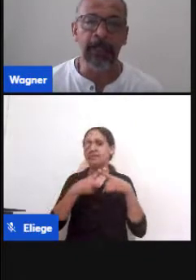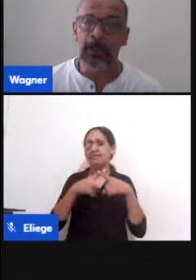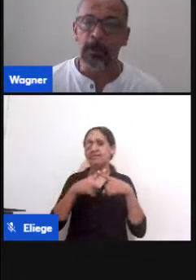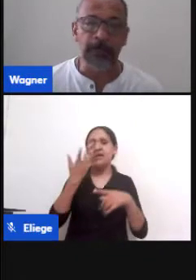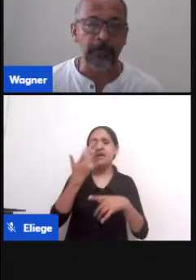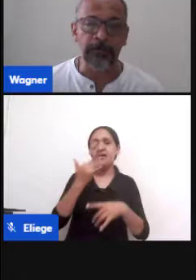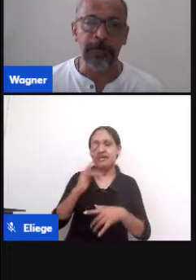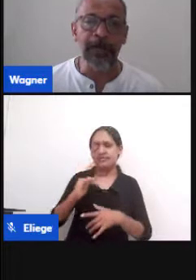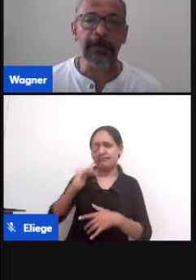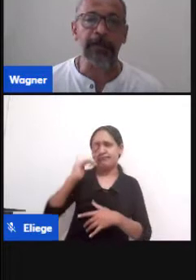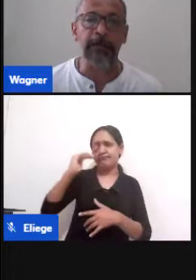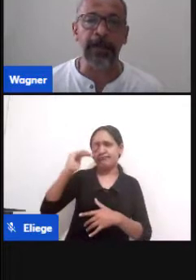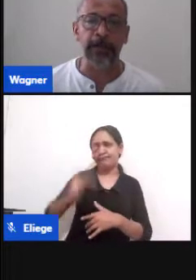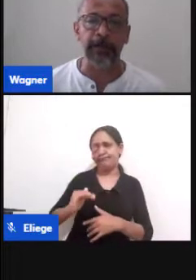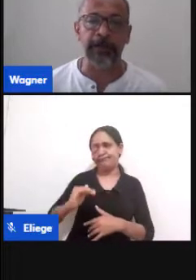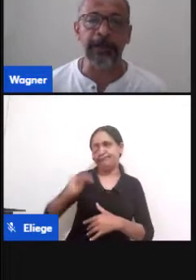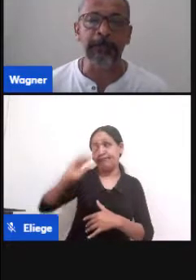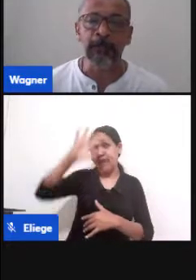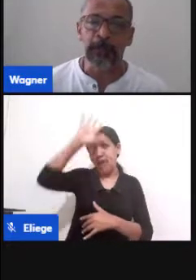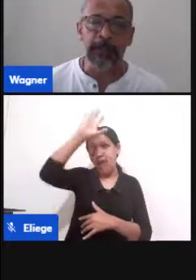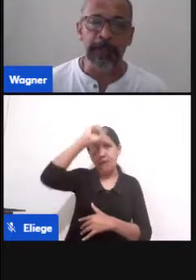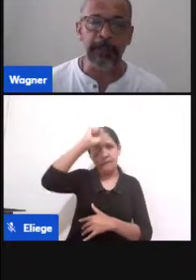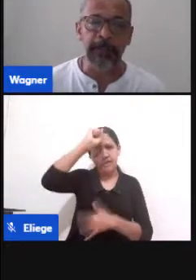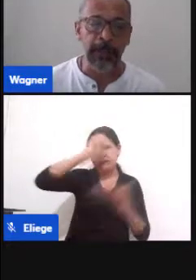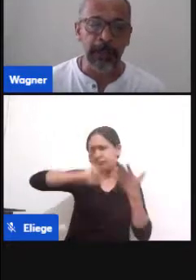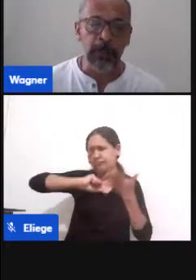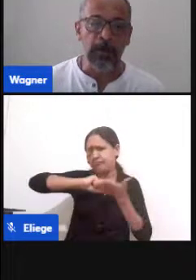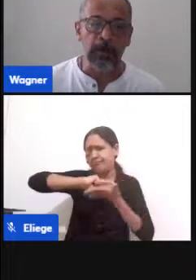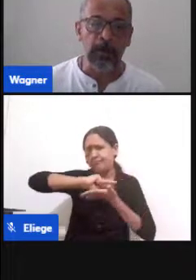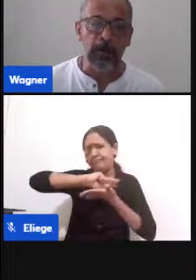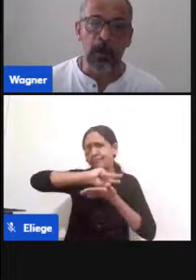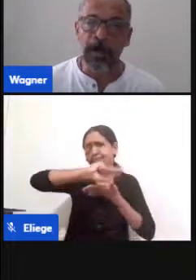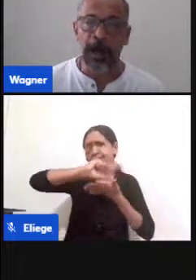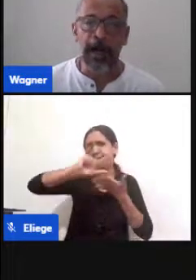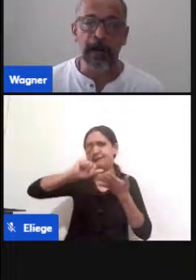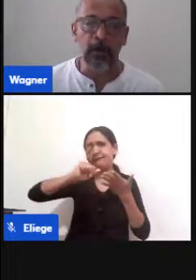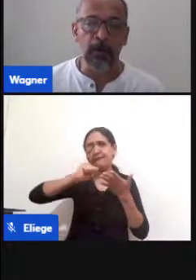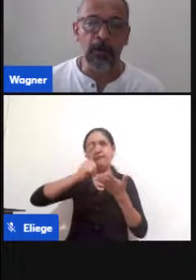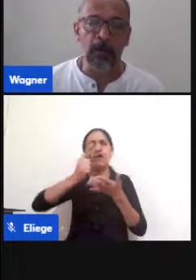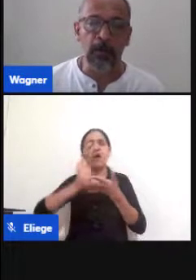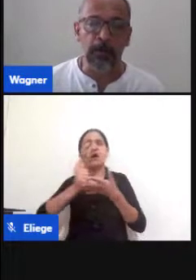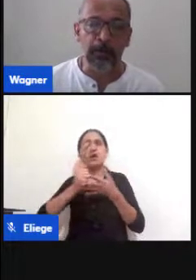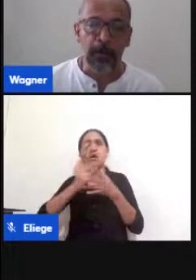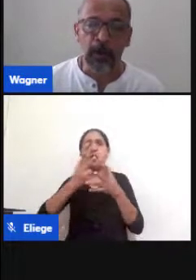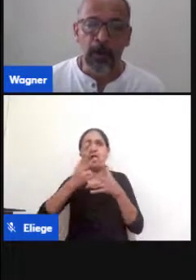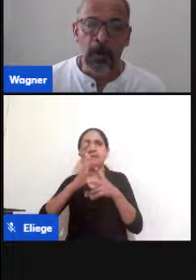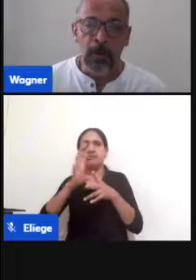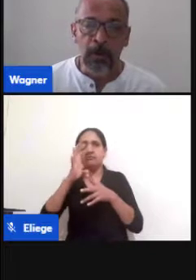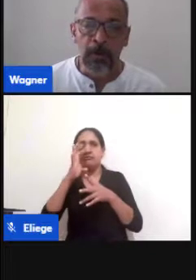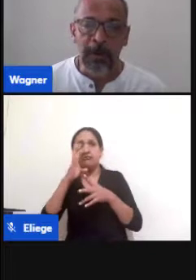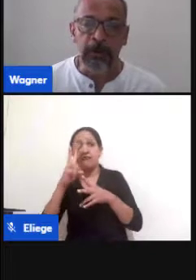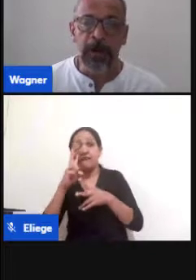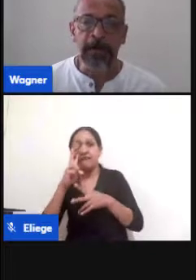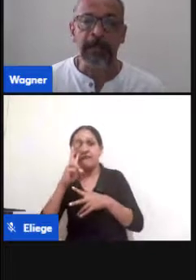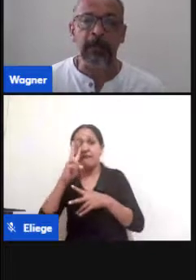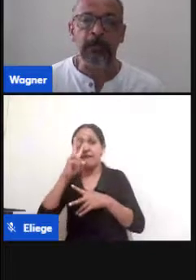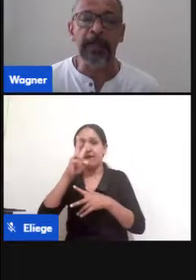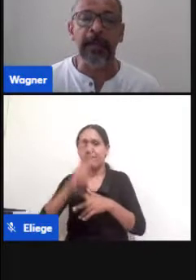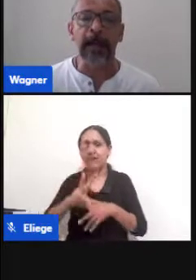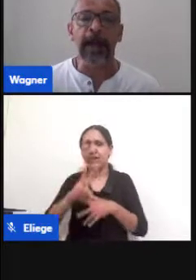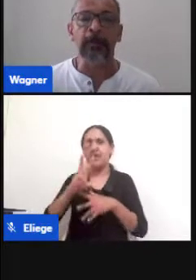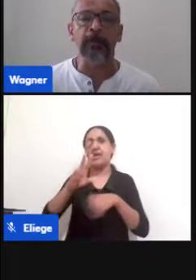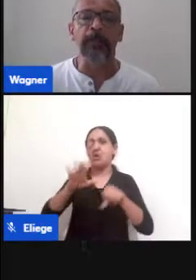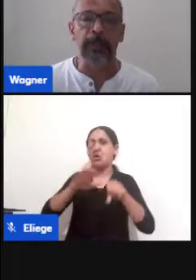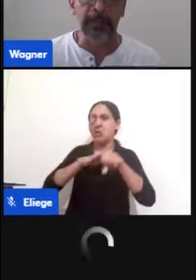aprende vários aspectos, né? Desde um olhar, uma conversa, um